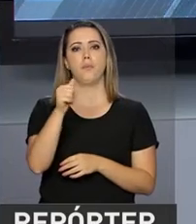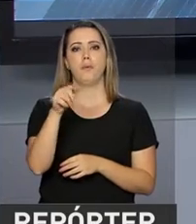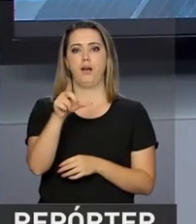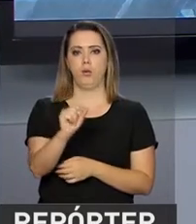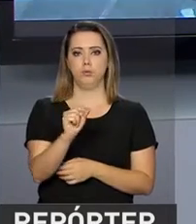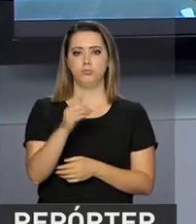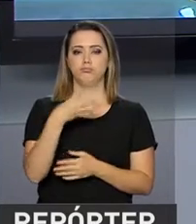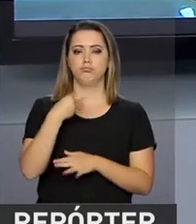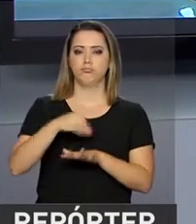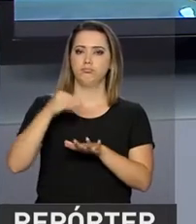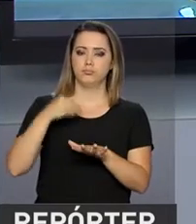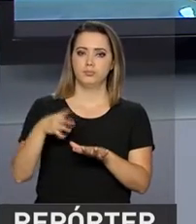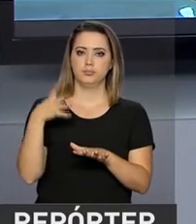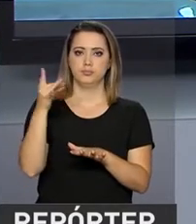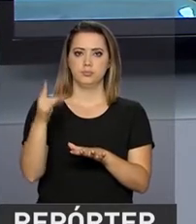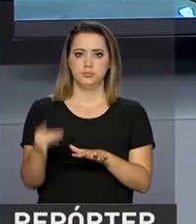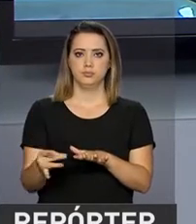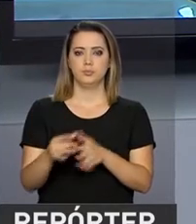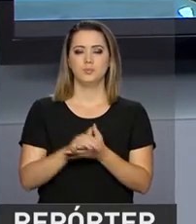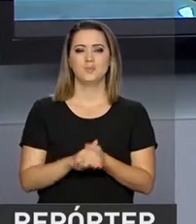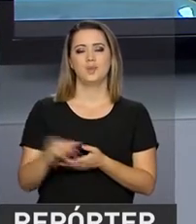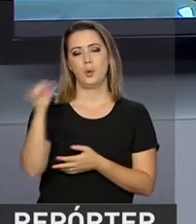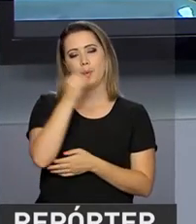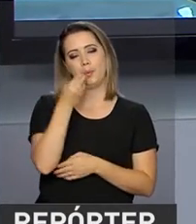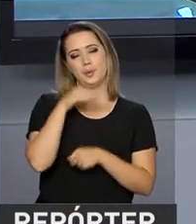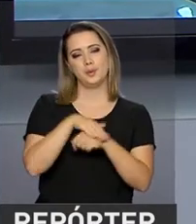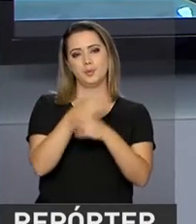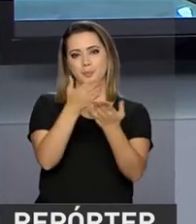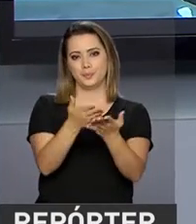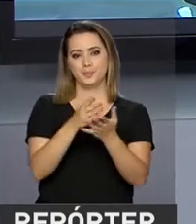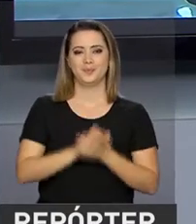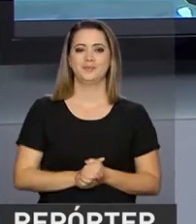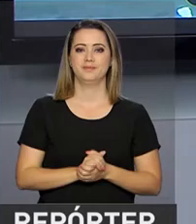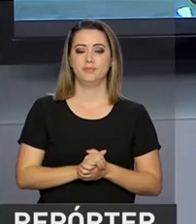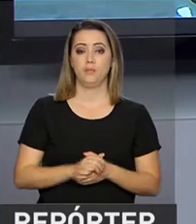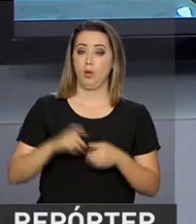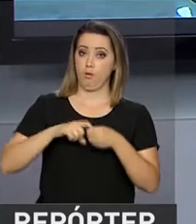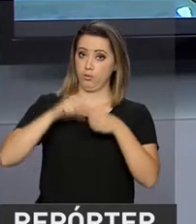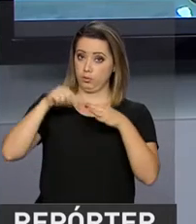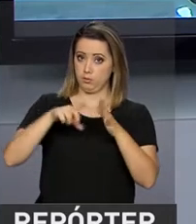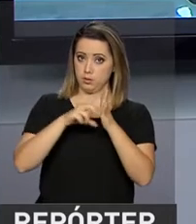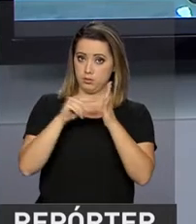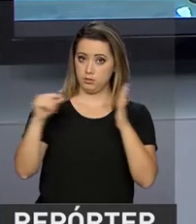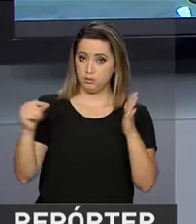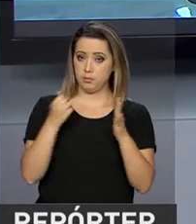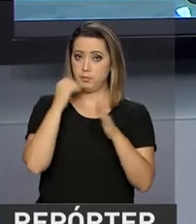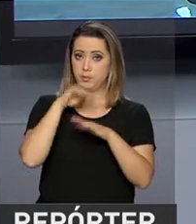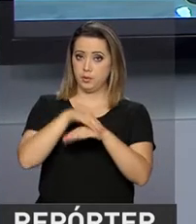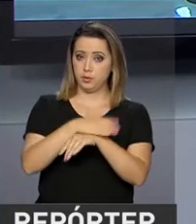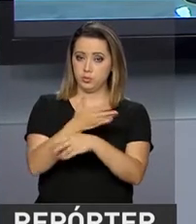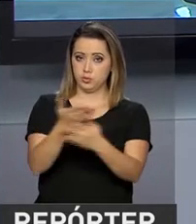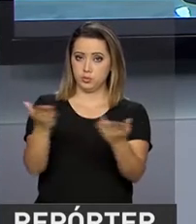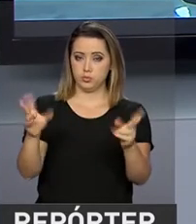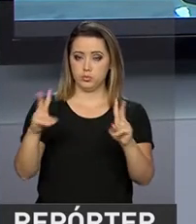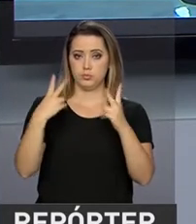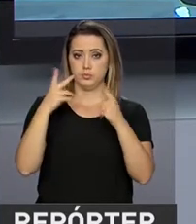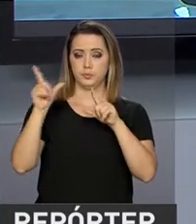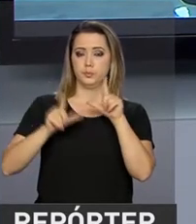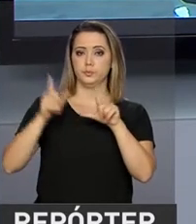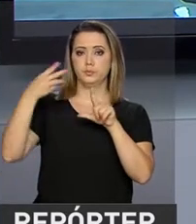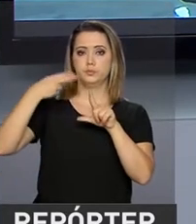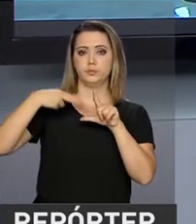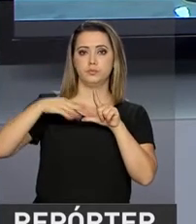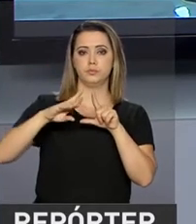sálvia tem as informações para a gente foi paulo boa noite pra você votamos aqui do palácio planalto boa noite roberto boa noite a todos que nos